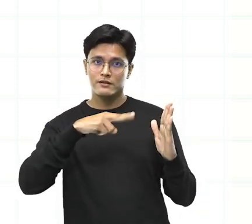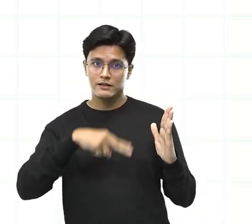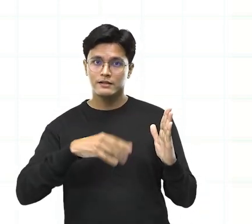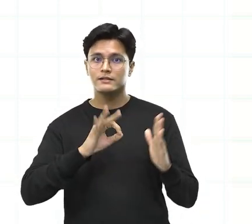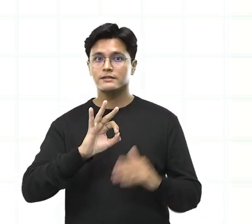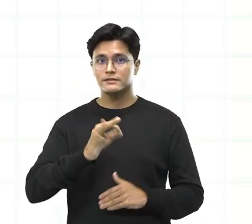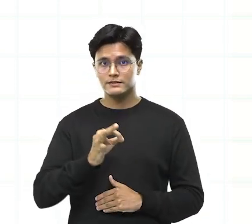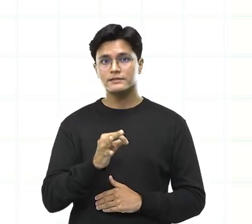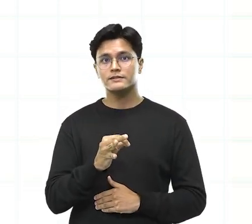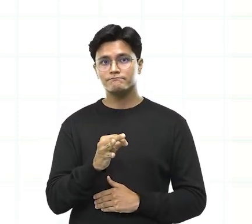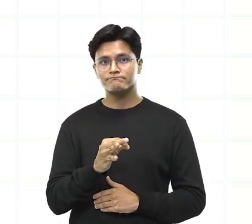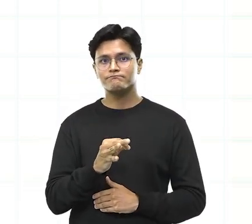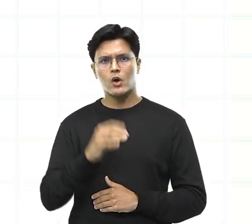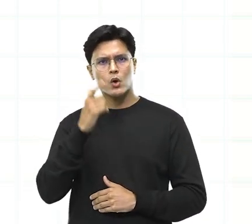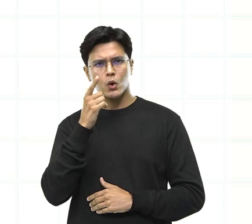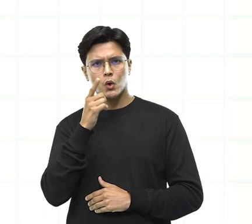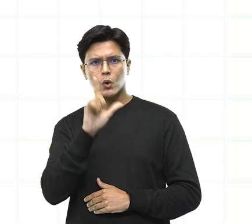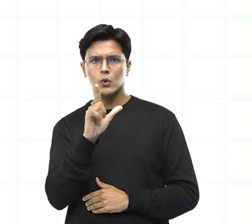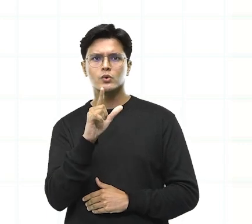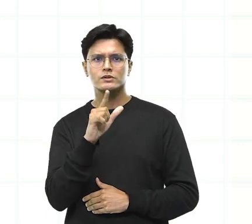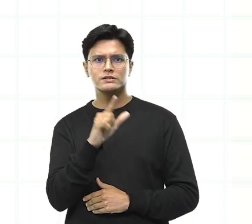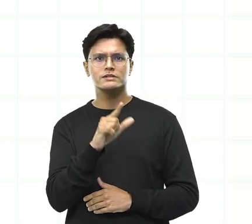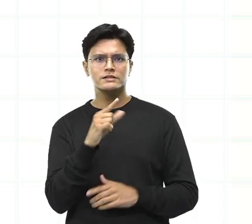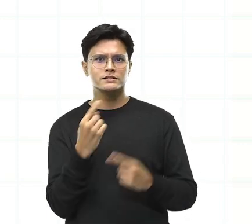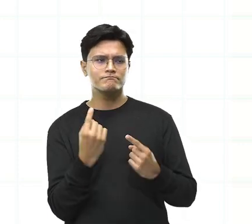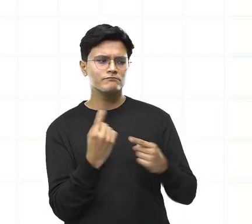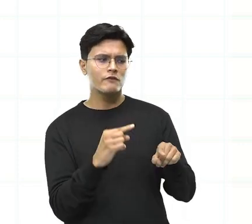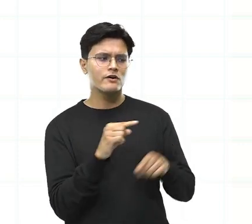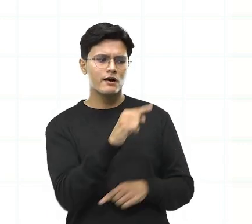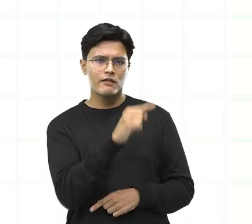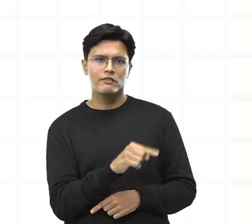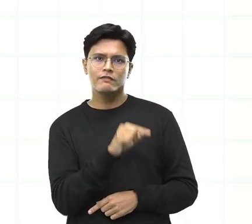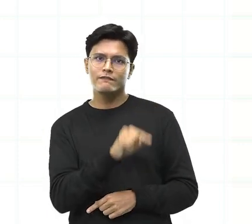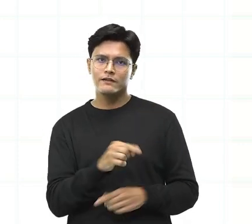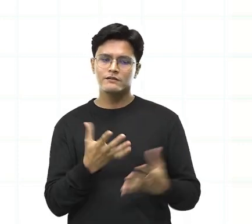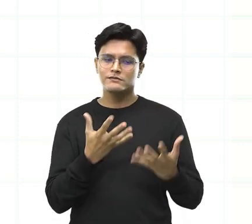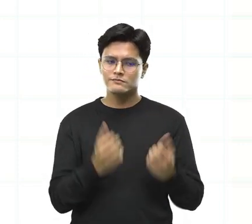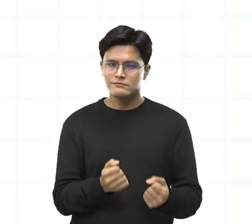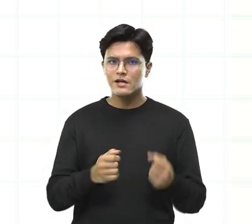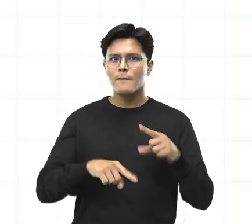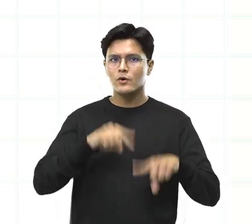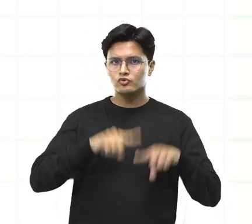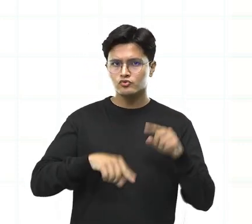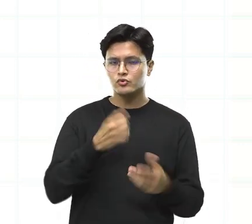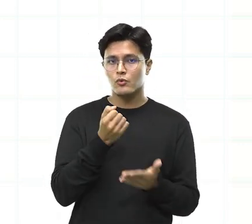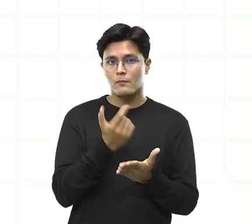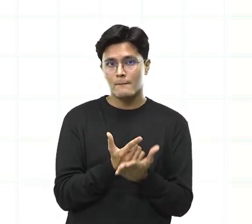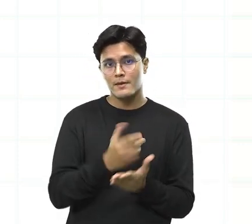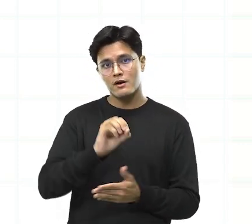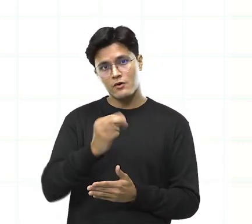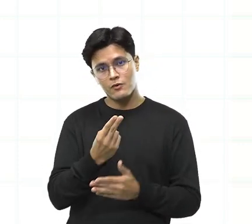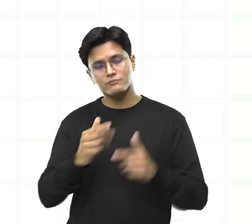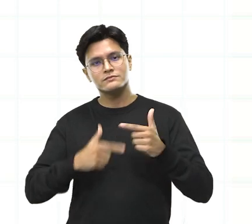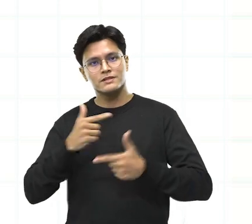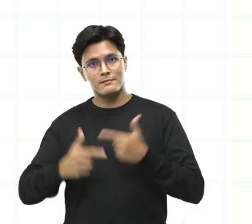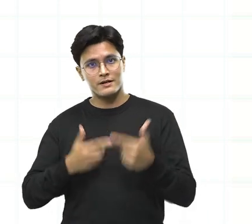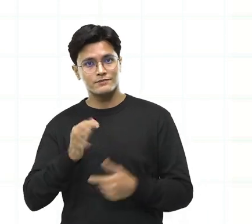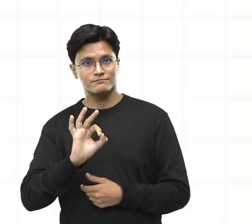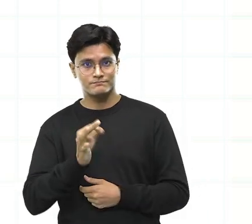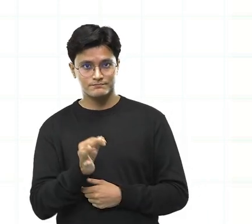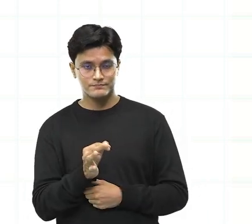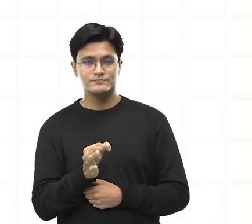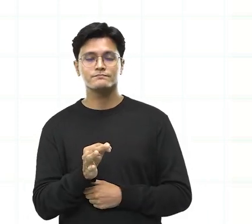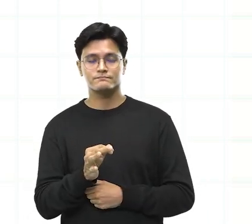que eu consiga gerar a adesão de algum produto ou serviço, tá? Que eu